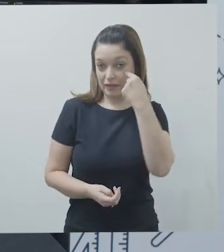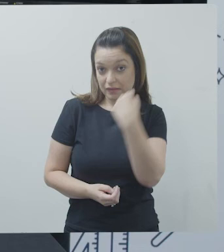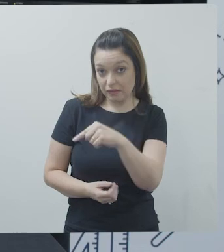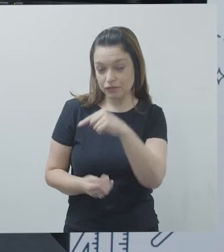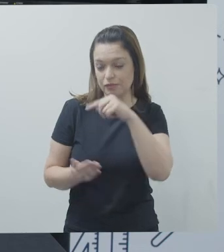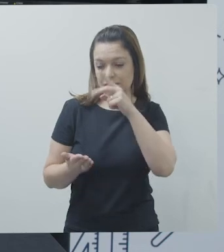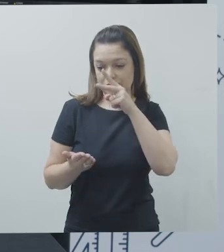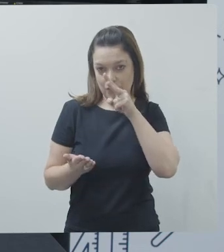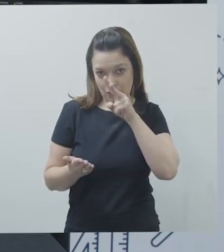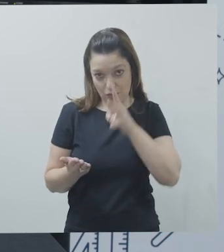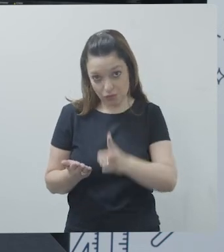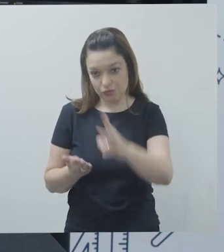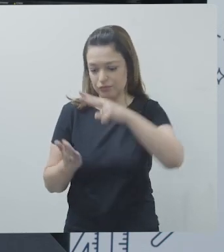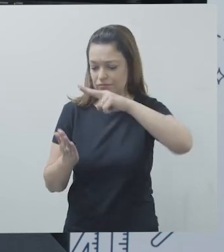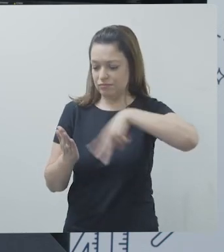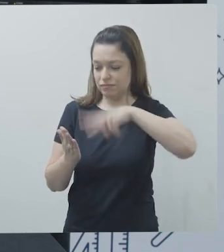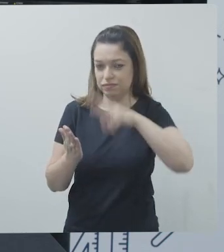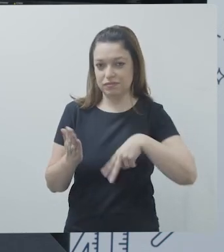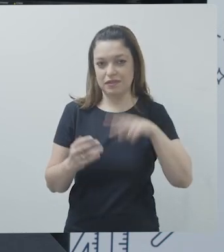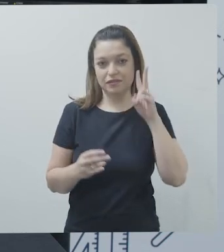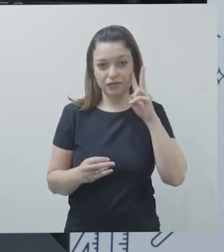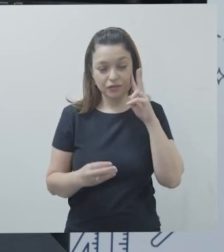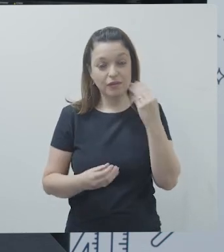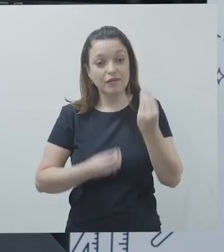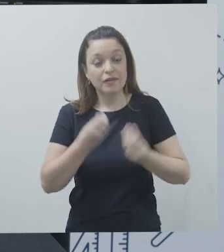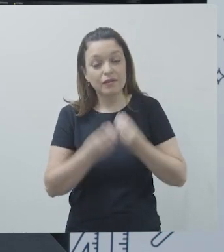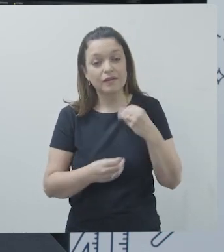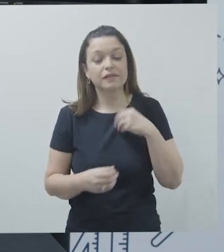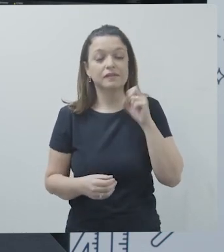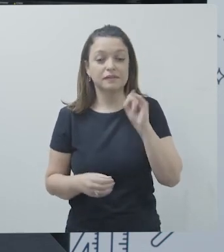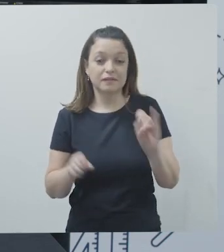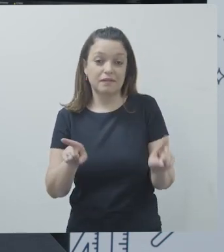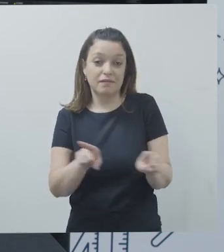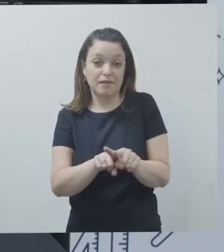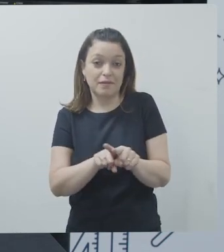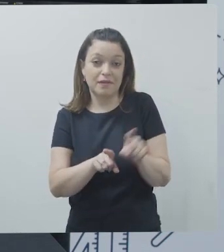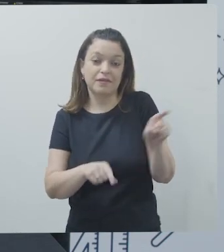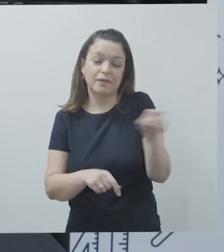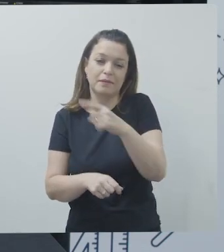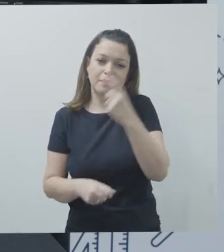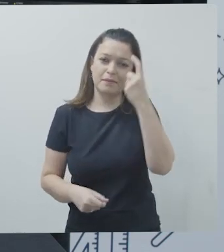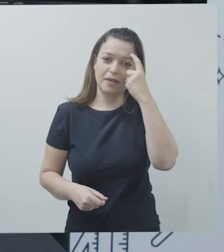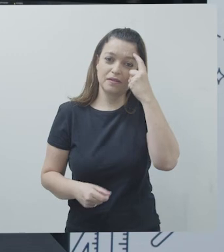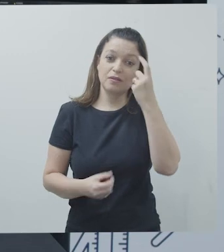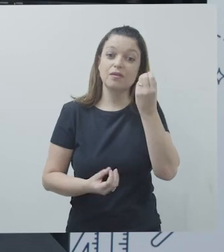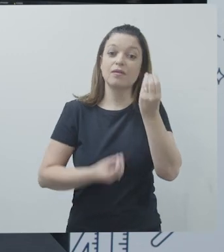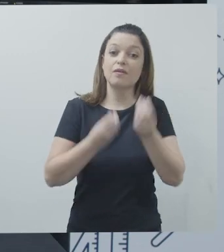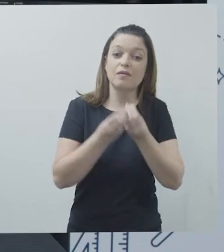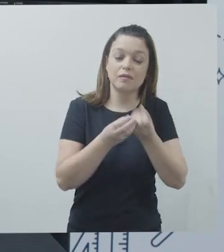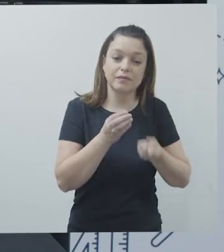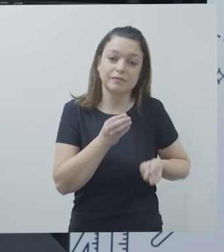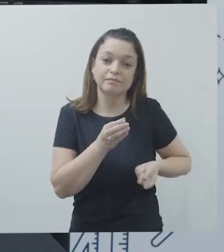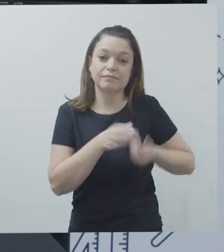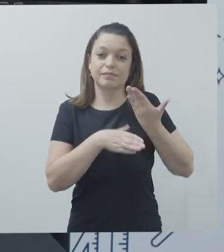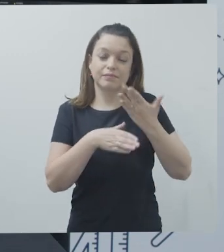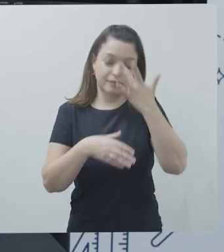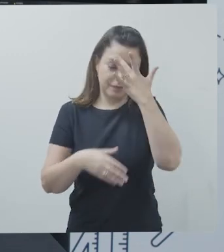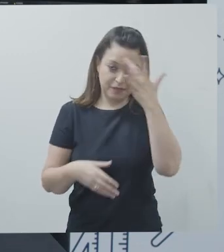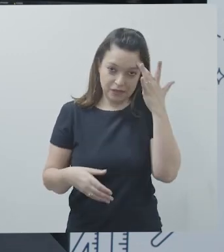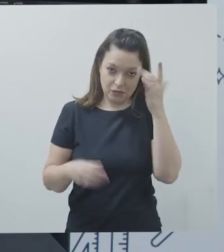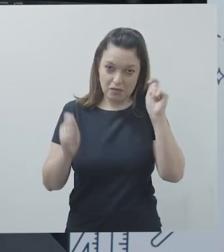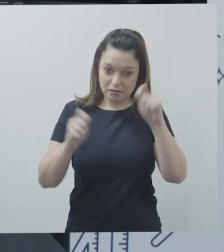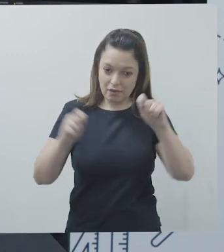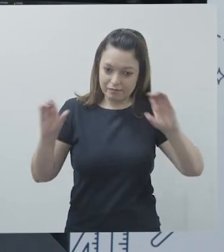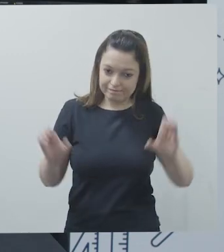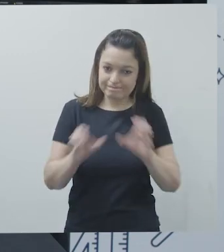eles fizeram isso e também se aquilo que você pensou de como eles, né, criariam as pessoas coincidiu